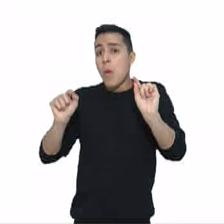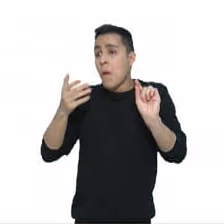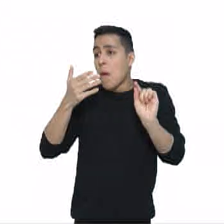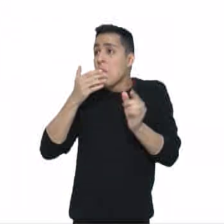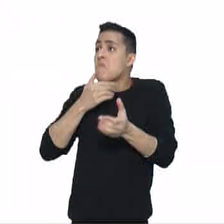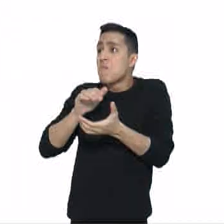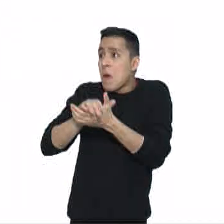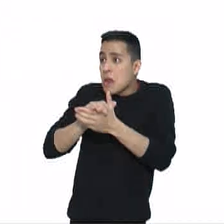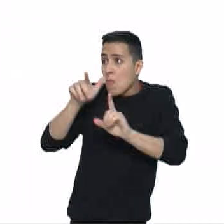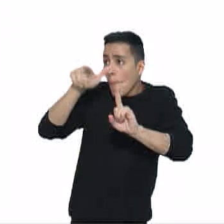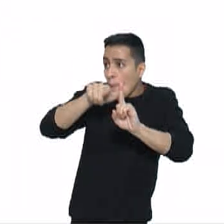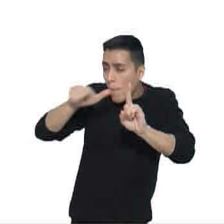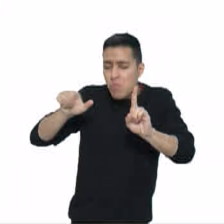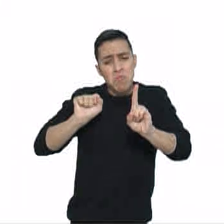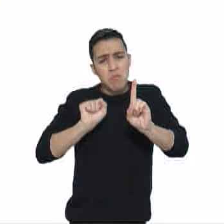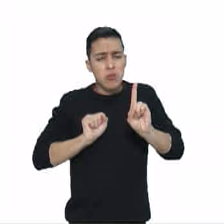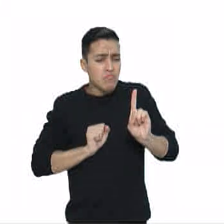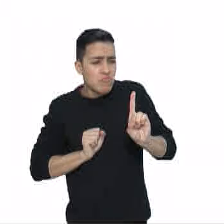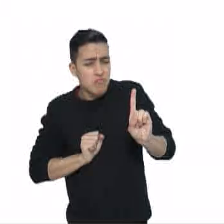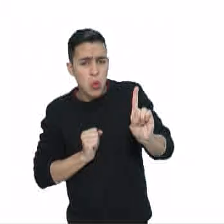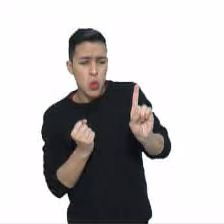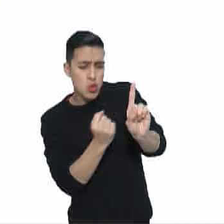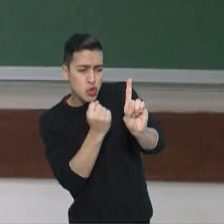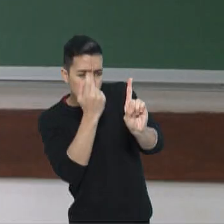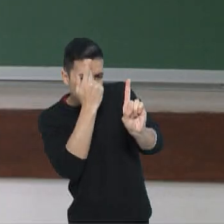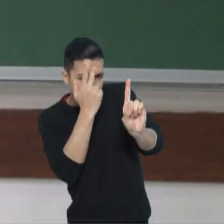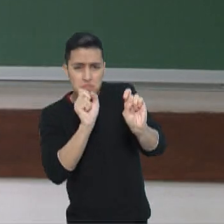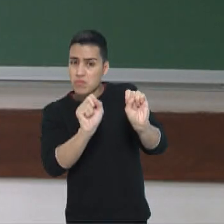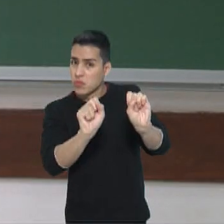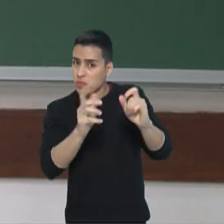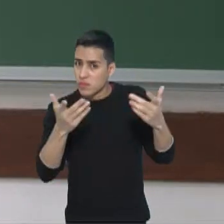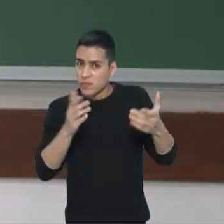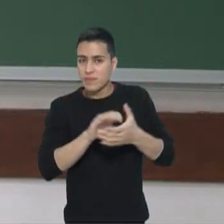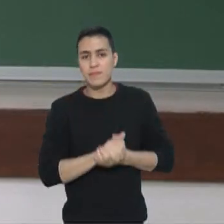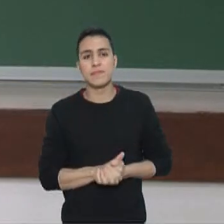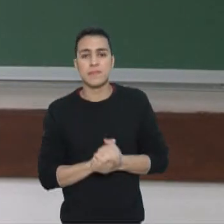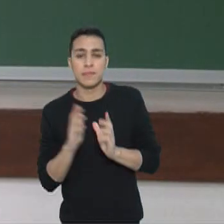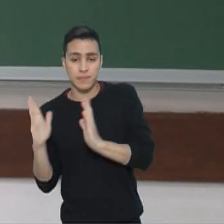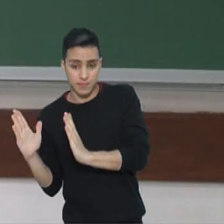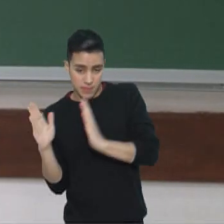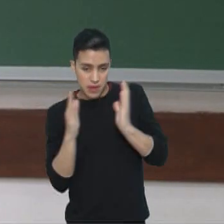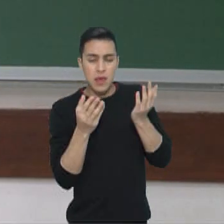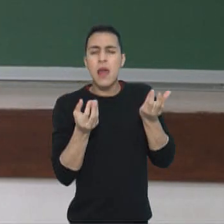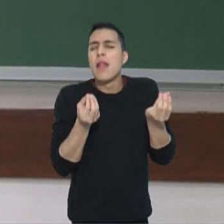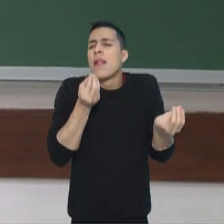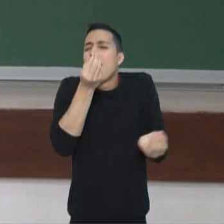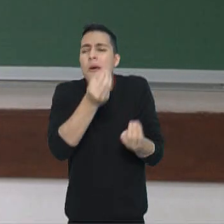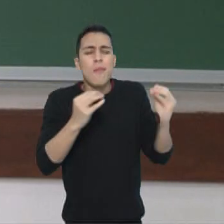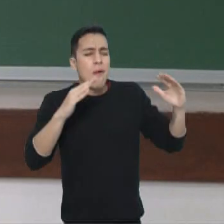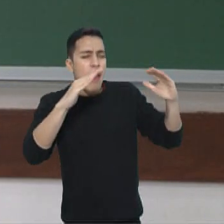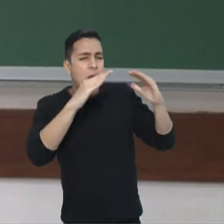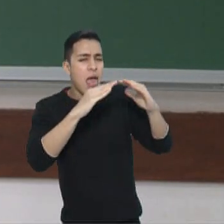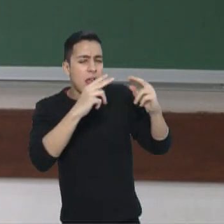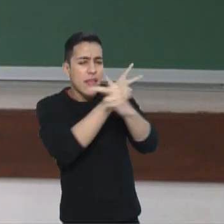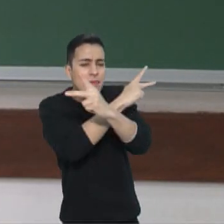dos maridos, tá ok? Vamos ver então, pessoal, como eram as habitações dos romanos na época da República,